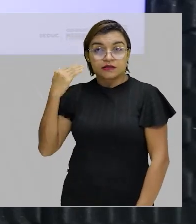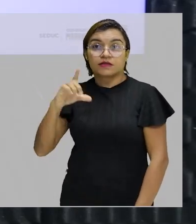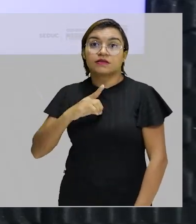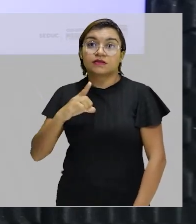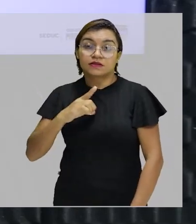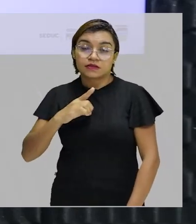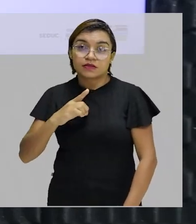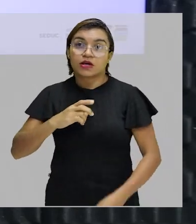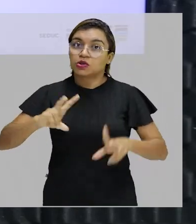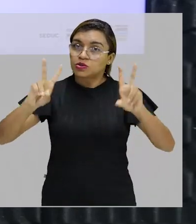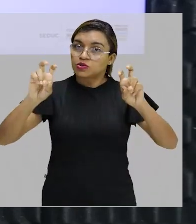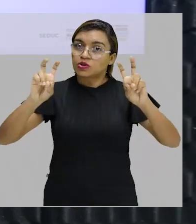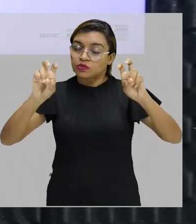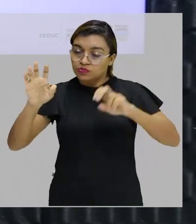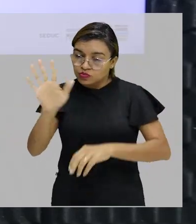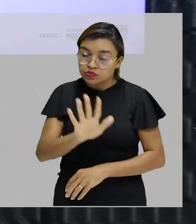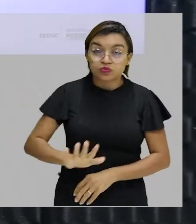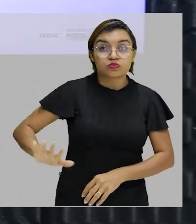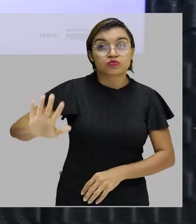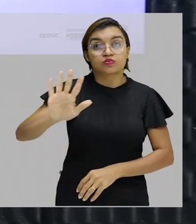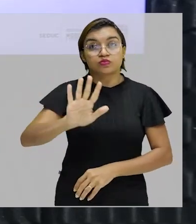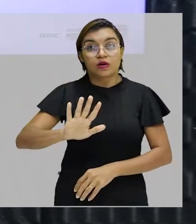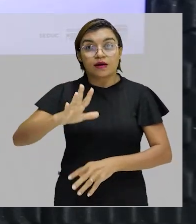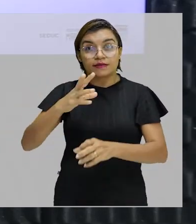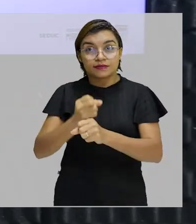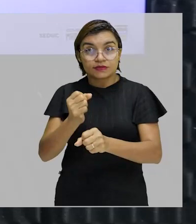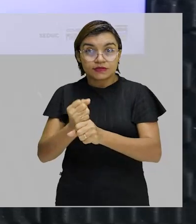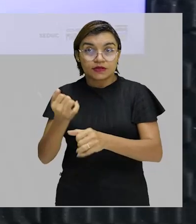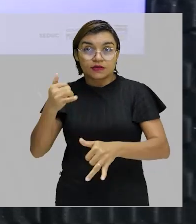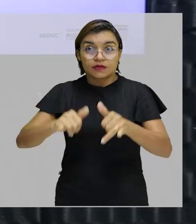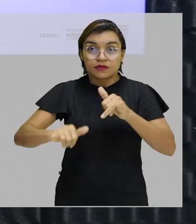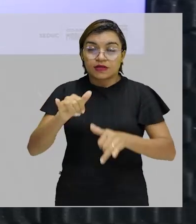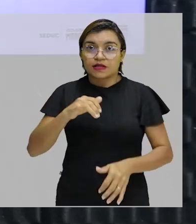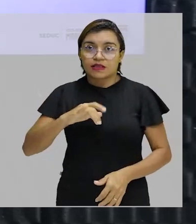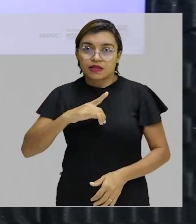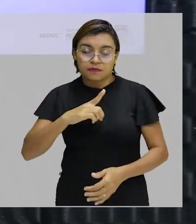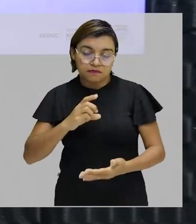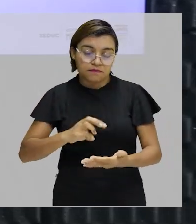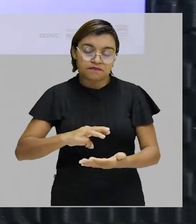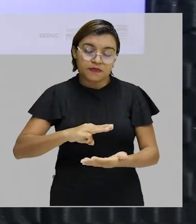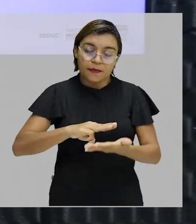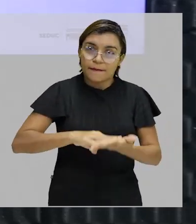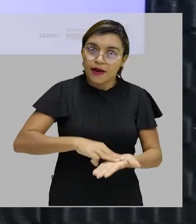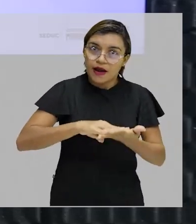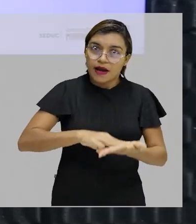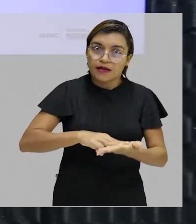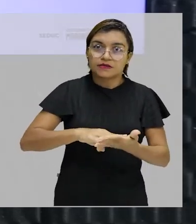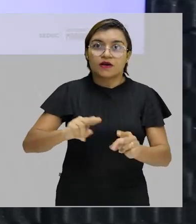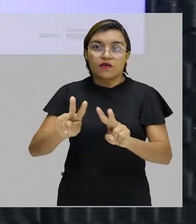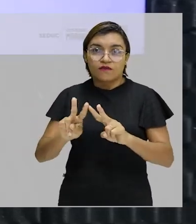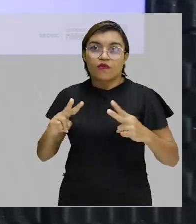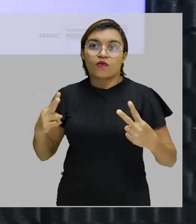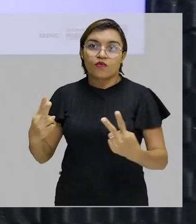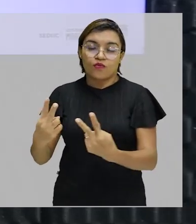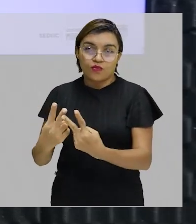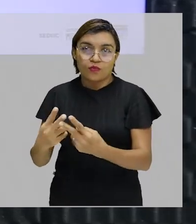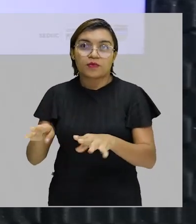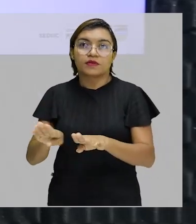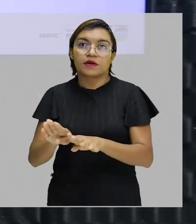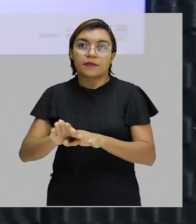casos gerais da estequiometria, envolvendo massa, envolvendo volume, quantidade